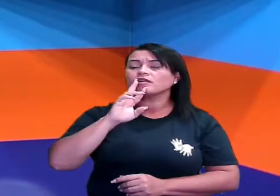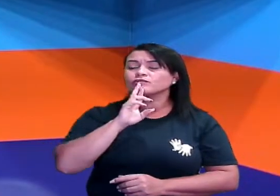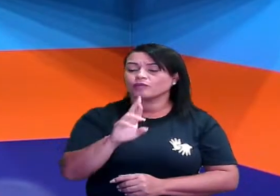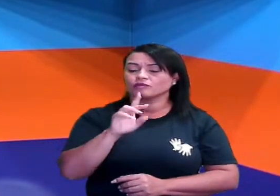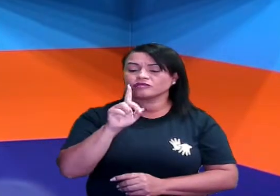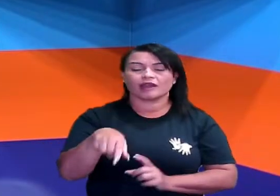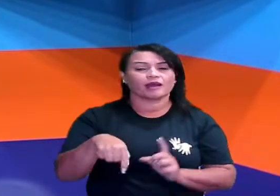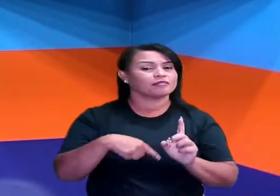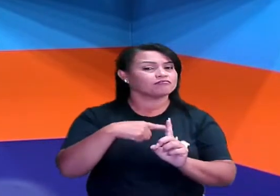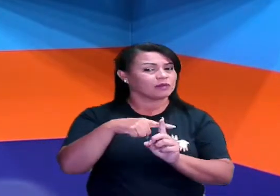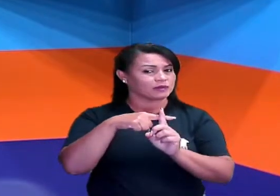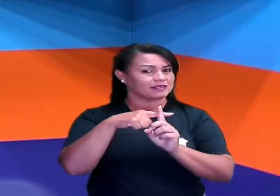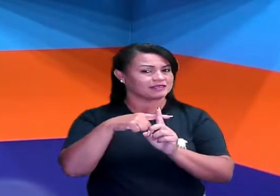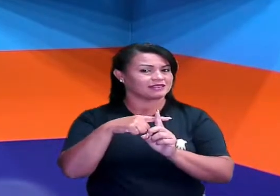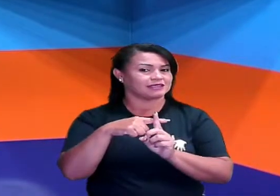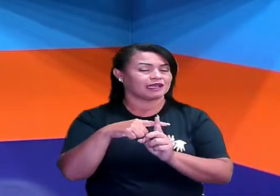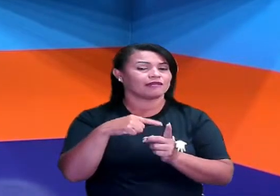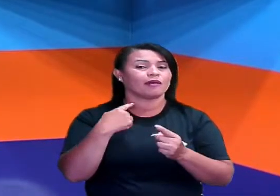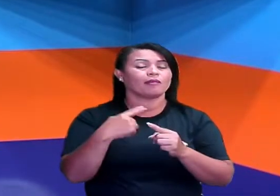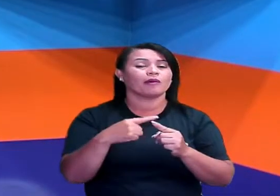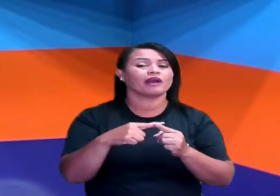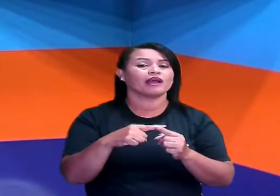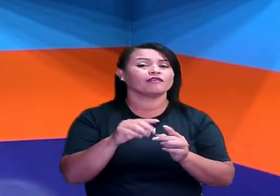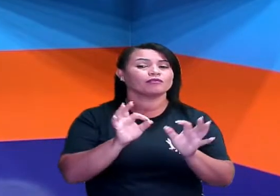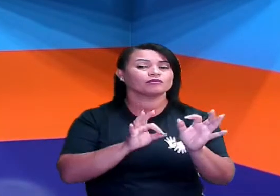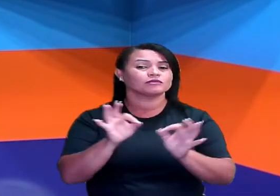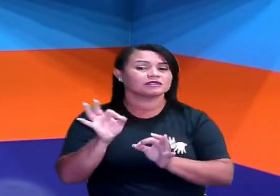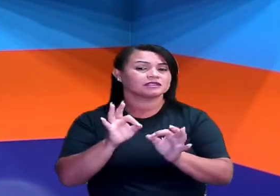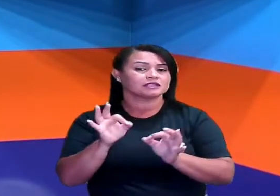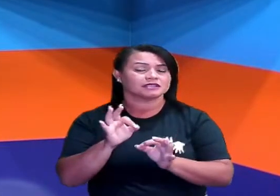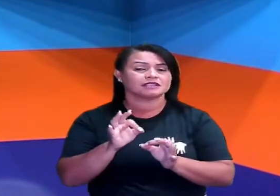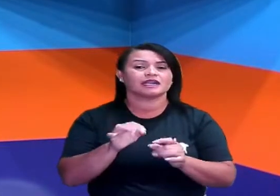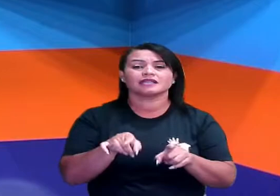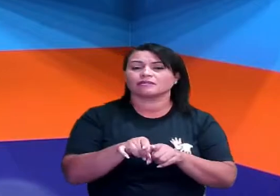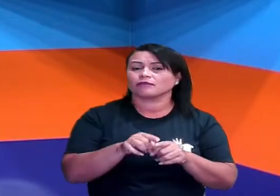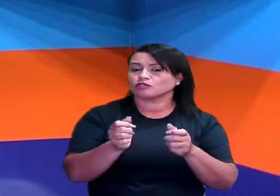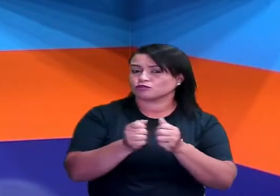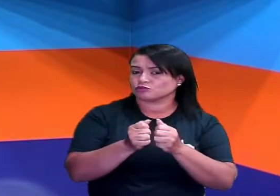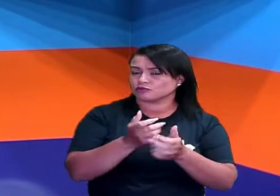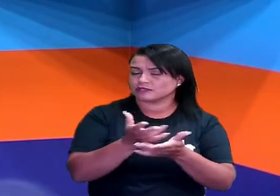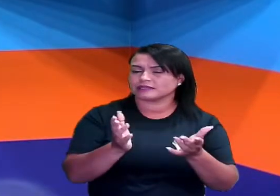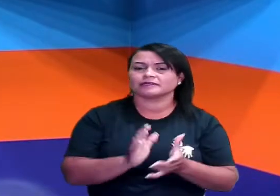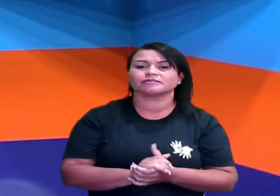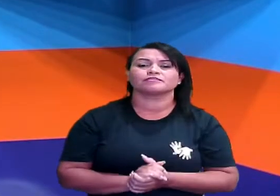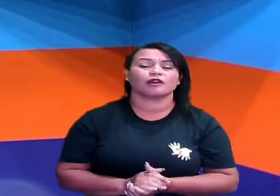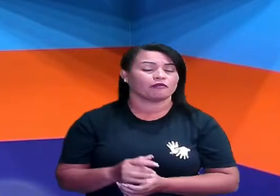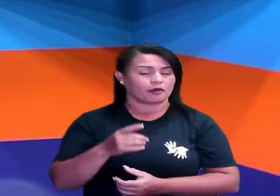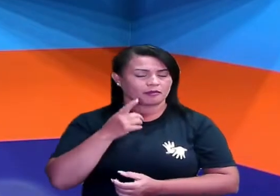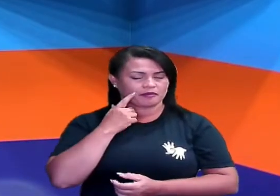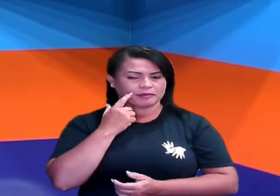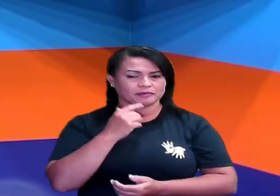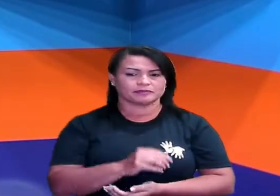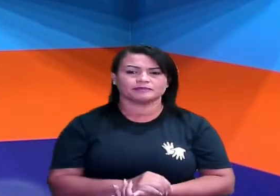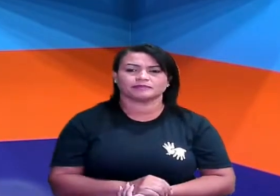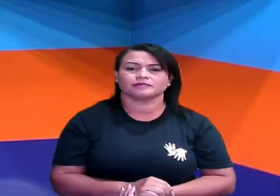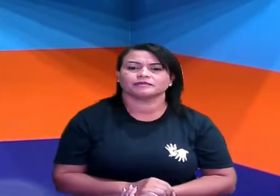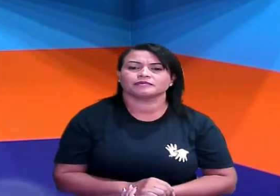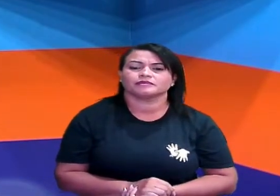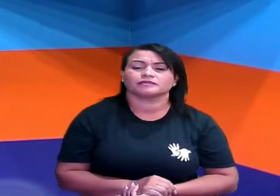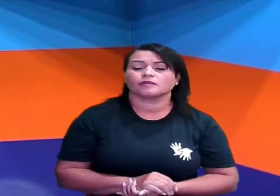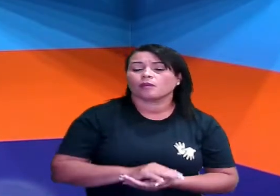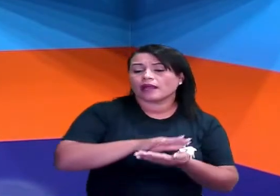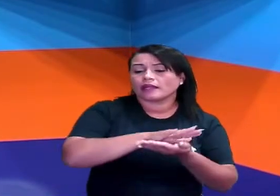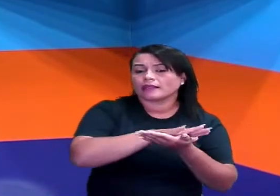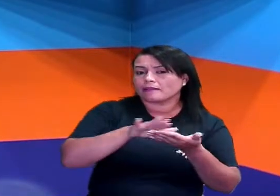quê? Porque nós vamos fazer o jogo de sinais, tá certo? Vou fazer aqui juntinho com vocês. Então aqui, ó, presta atenção. Quando a base